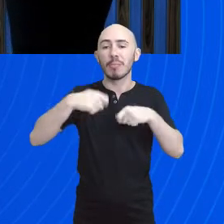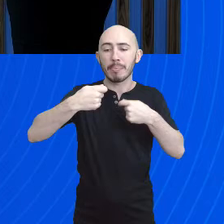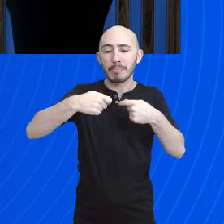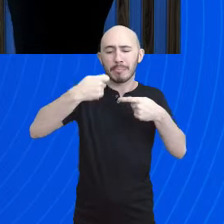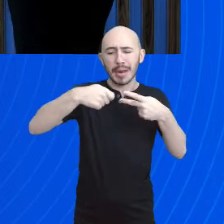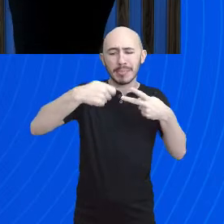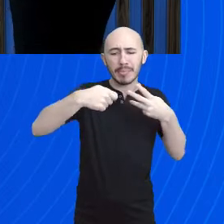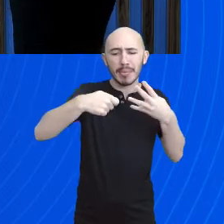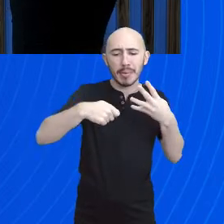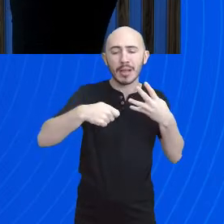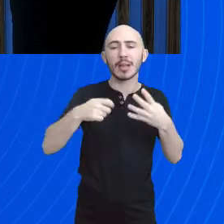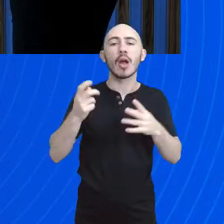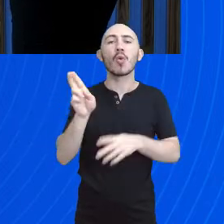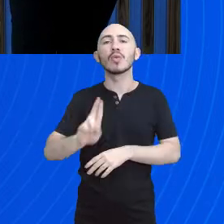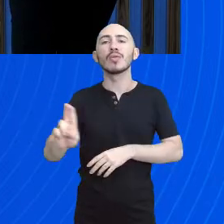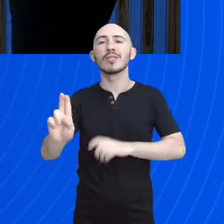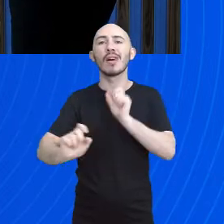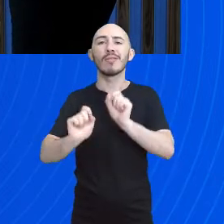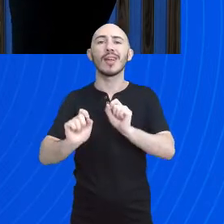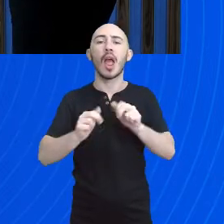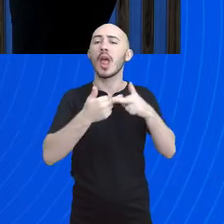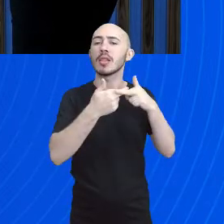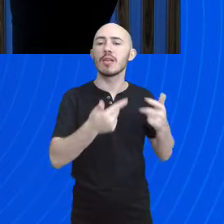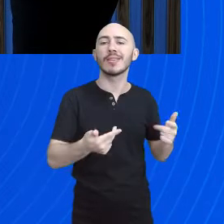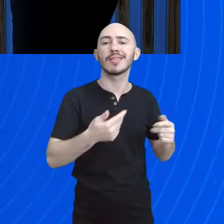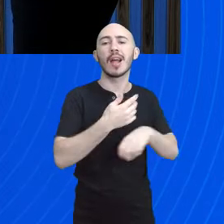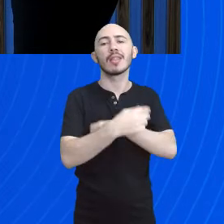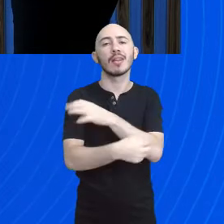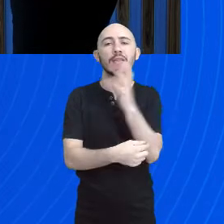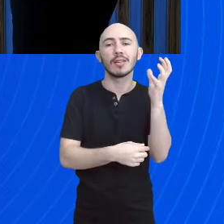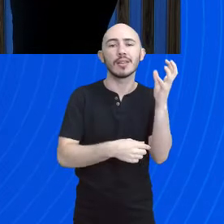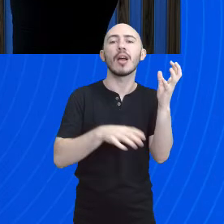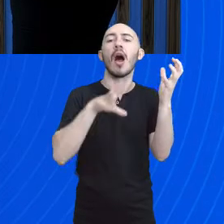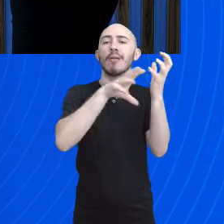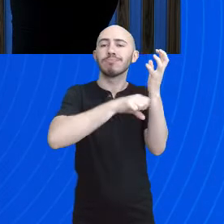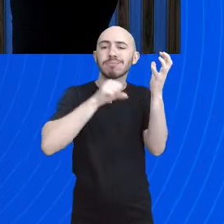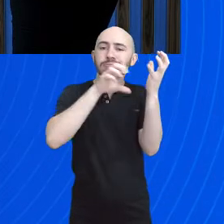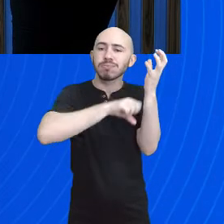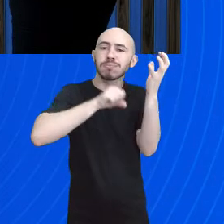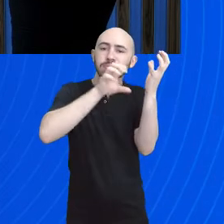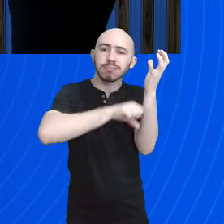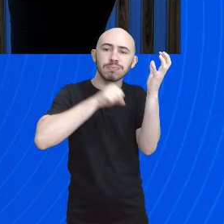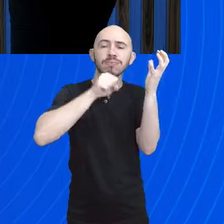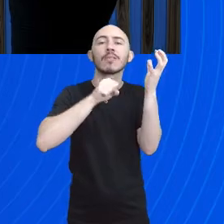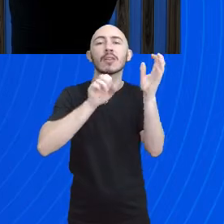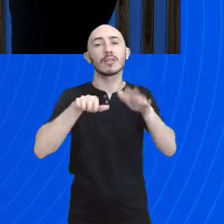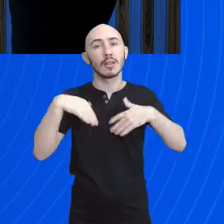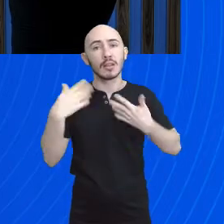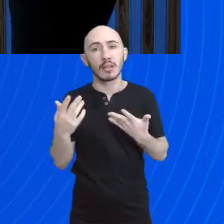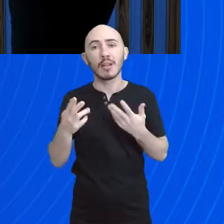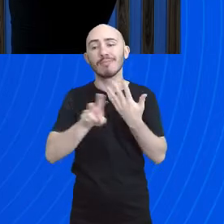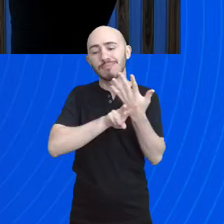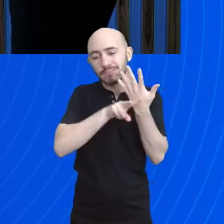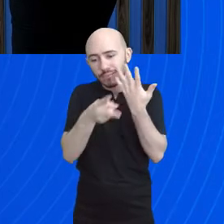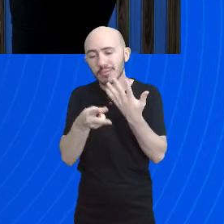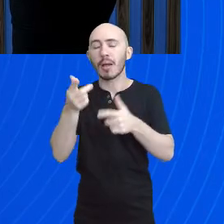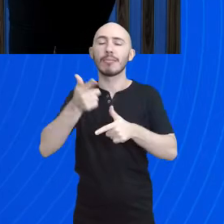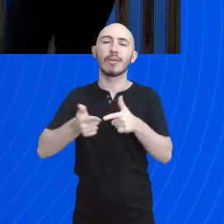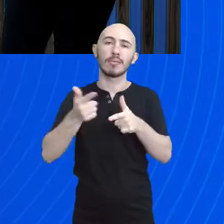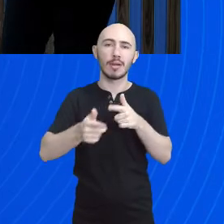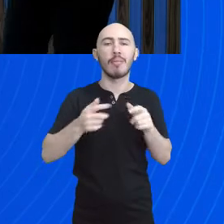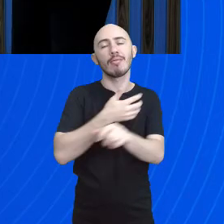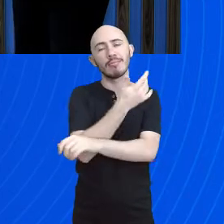pela utilização de recursos. Então, isso causa um problema aí para a nossa natureza,